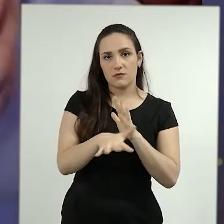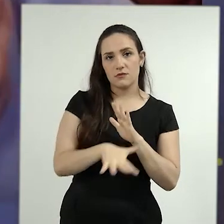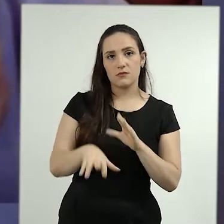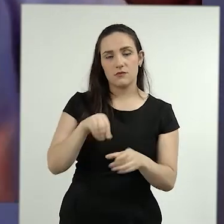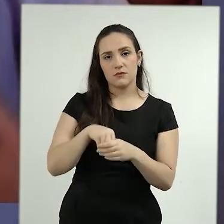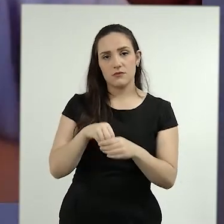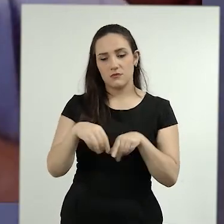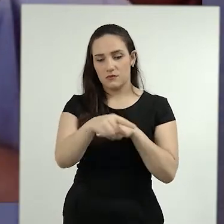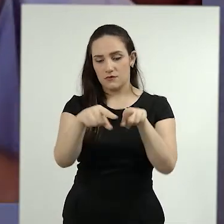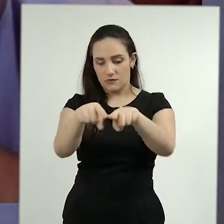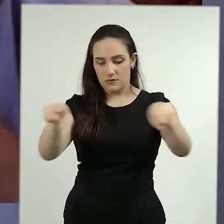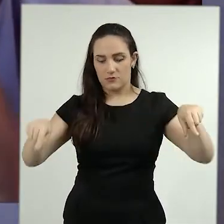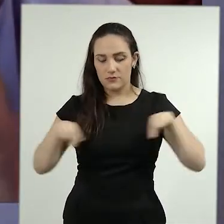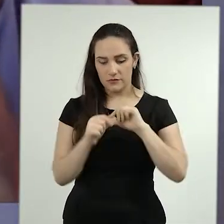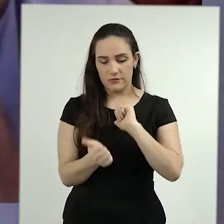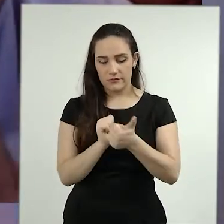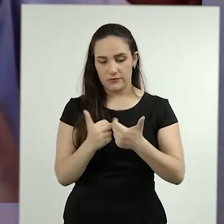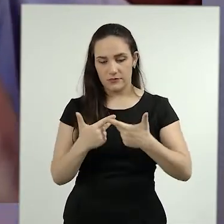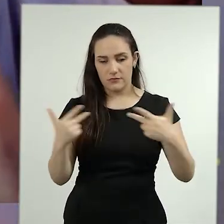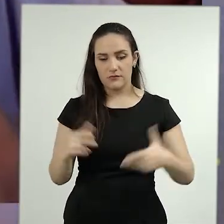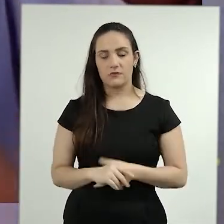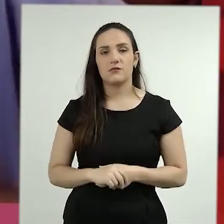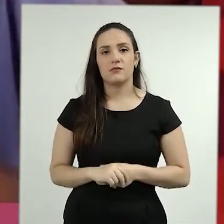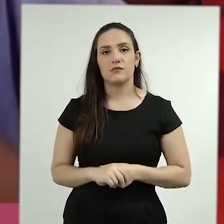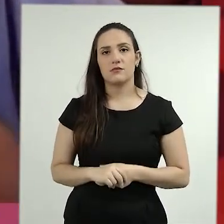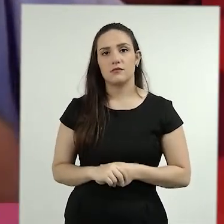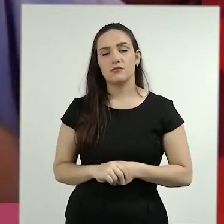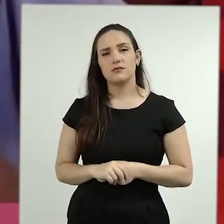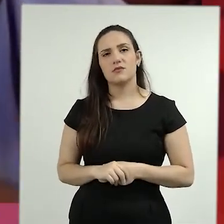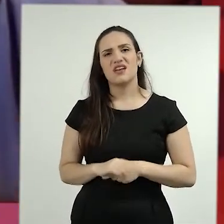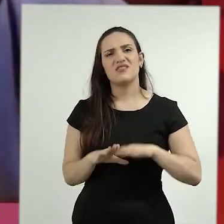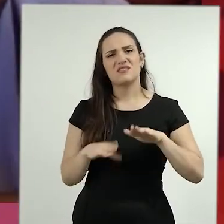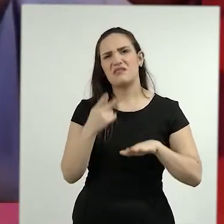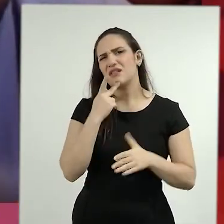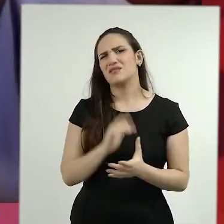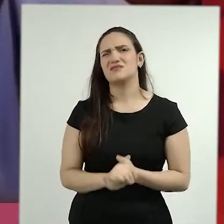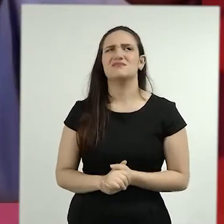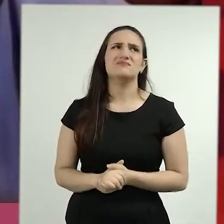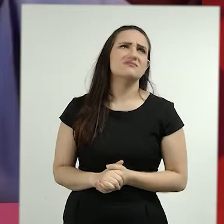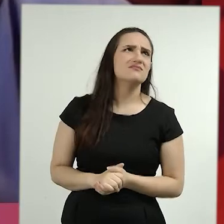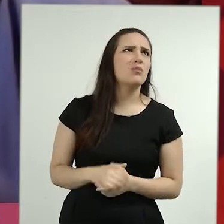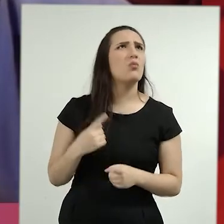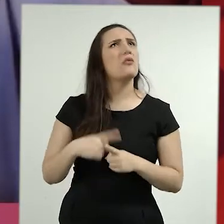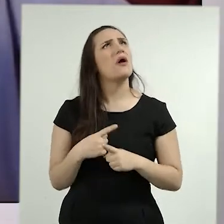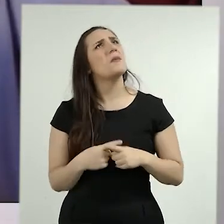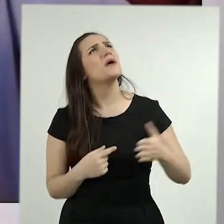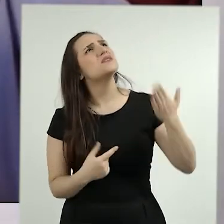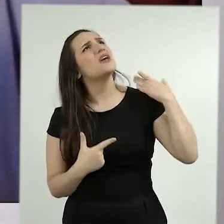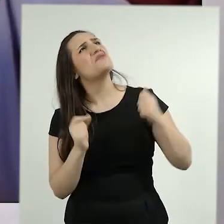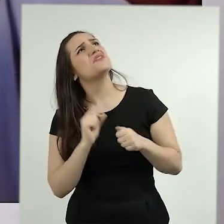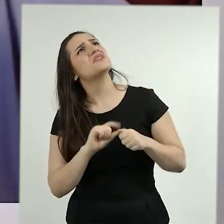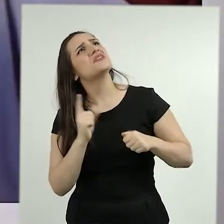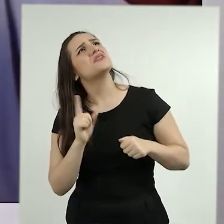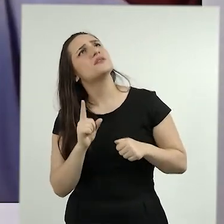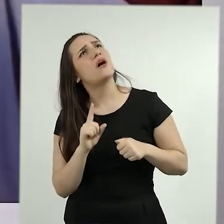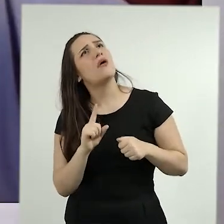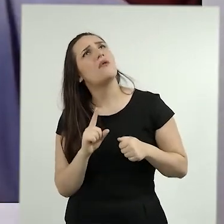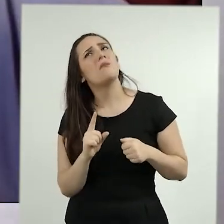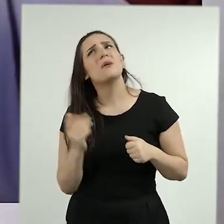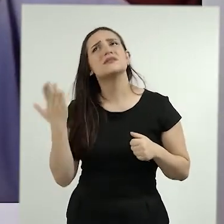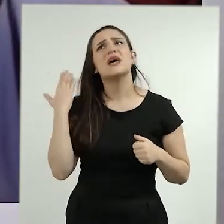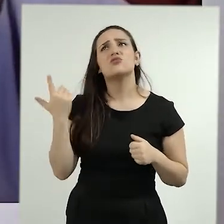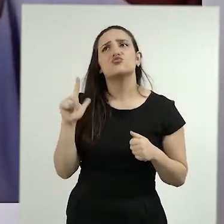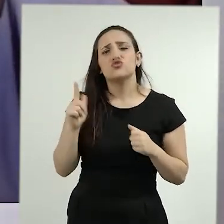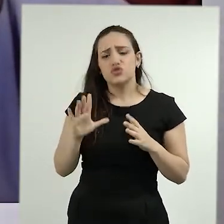higienização nos espaços esportivos, e a gente sempre cai naquele lugar comum. Puxa, mas por que a gente não fazia isso antes, né? Não